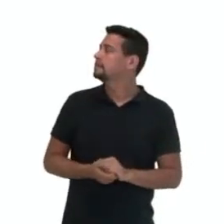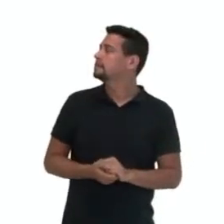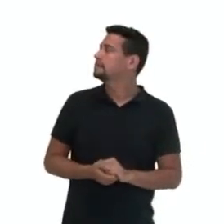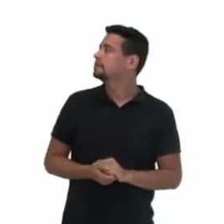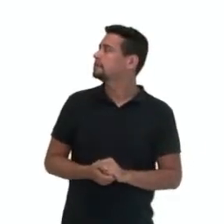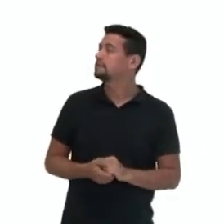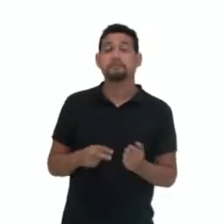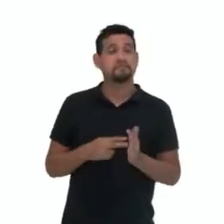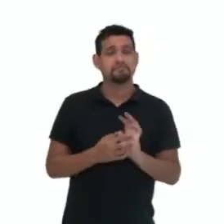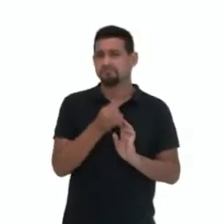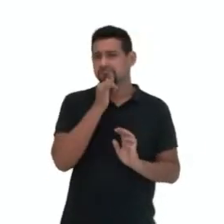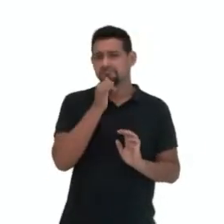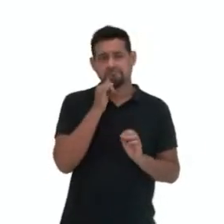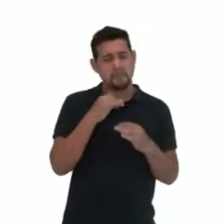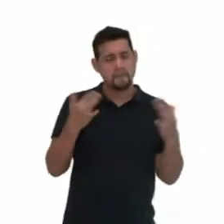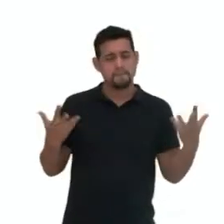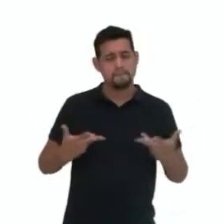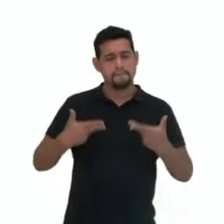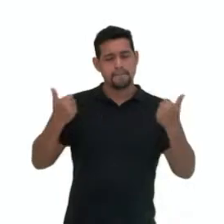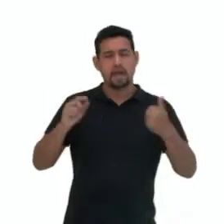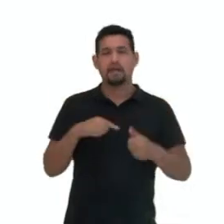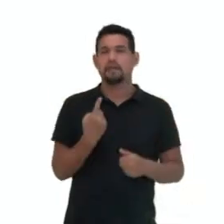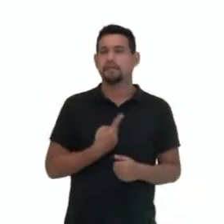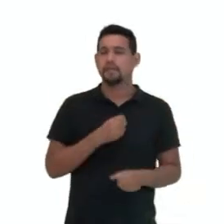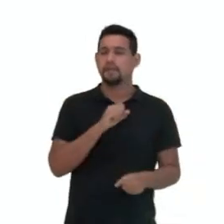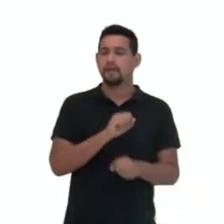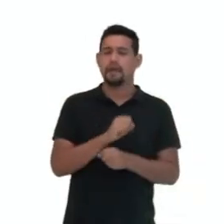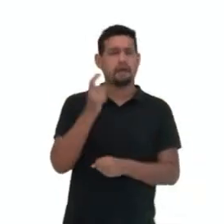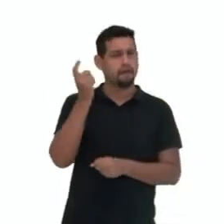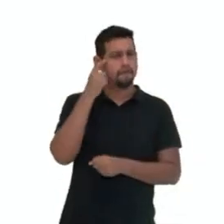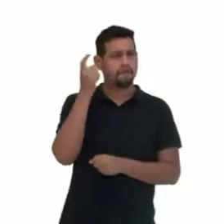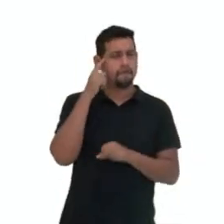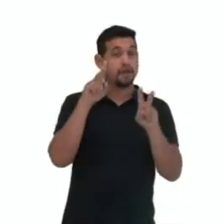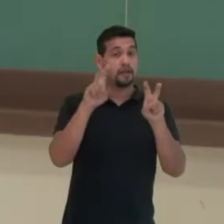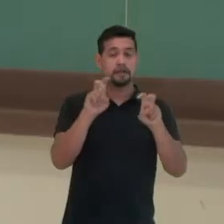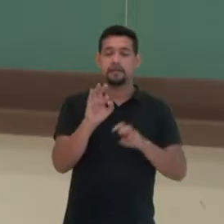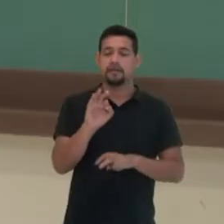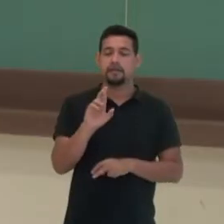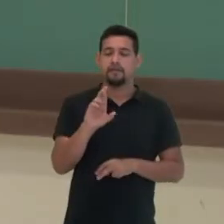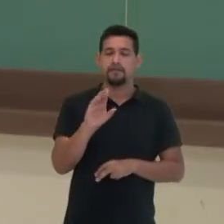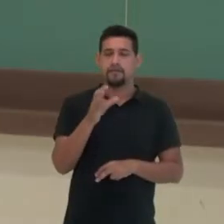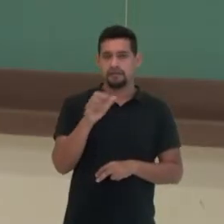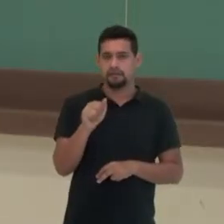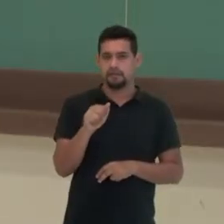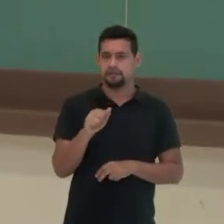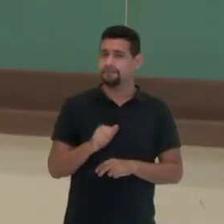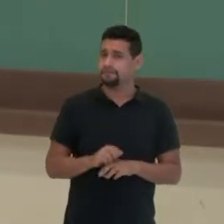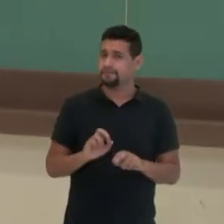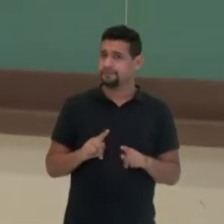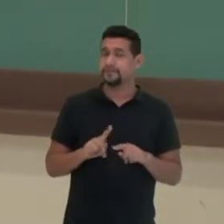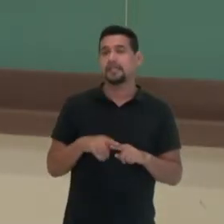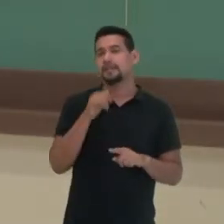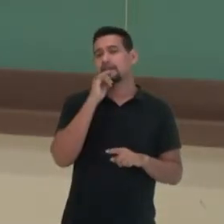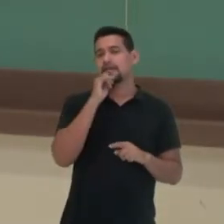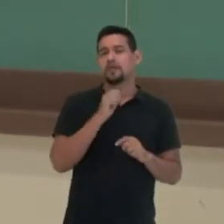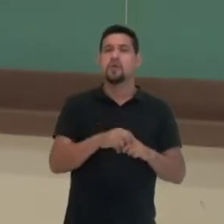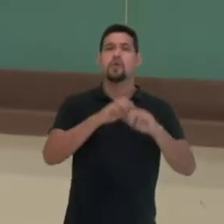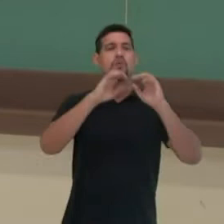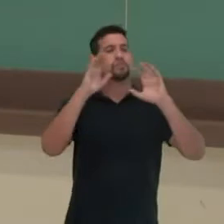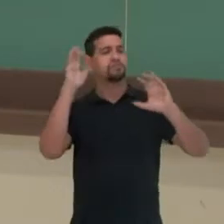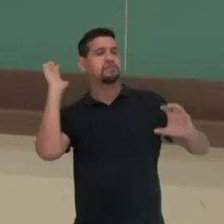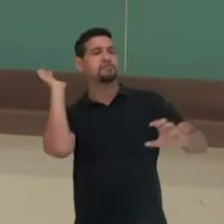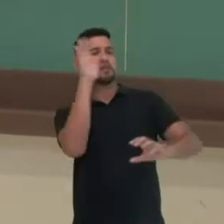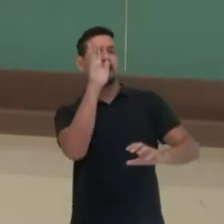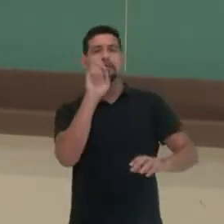um ótimo exemplo, né, pra gente então pensar nessa questão da força. Muito bem, o saque de um vôlei, né? Então a